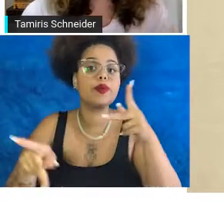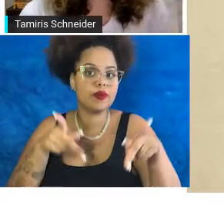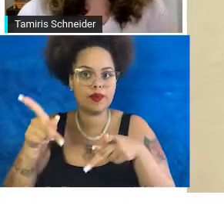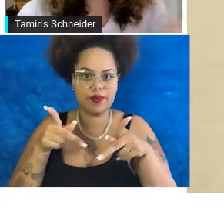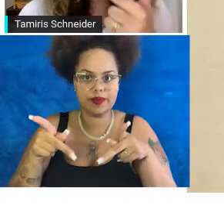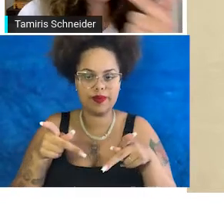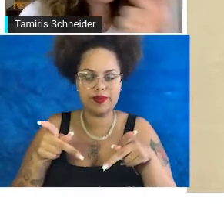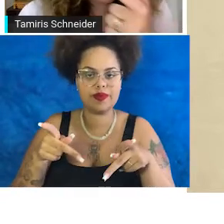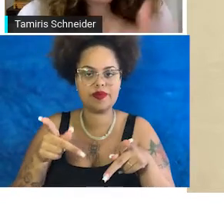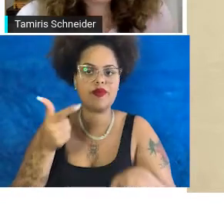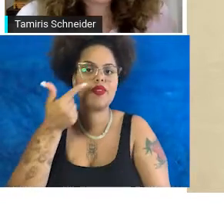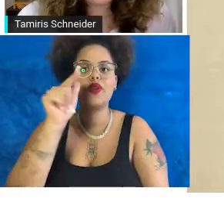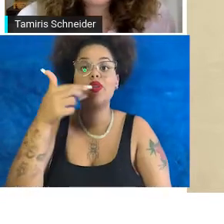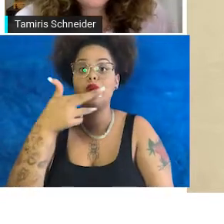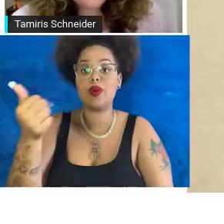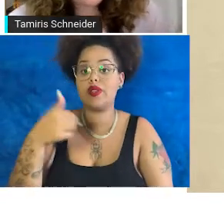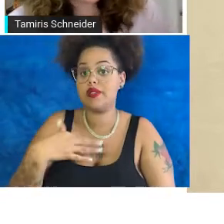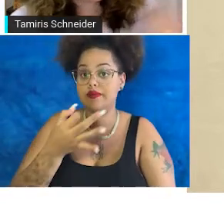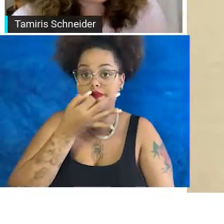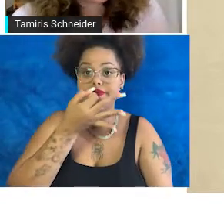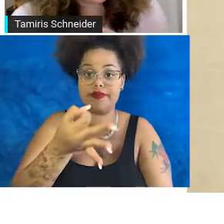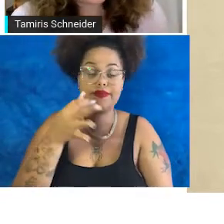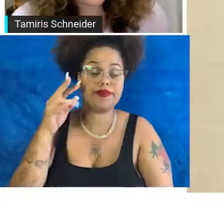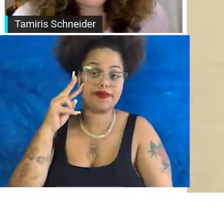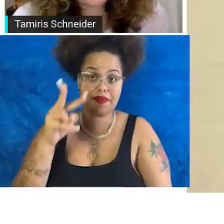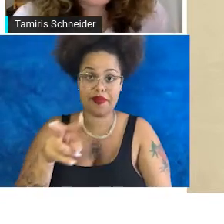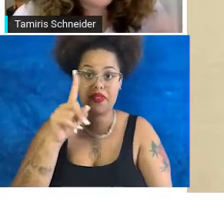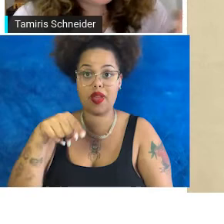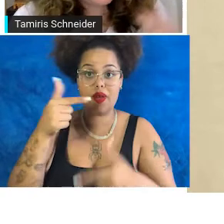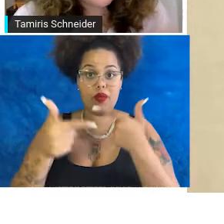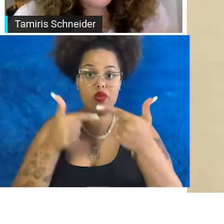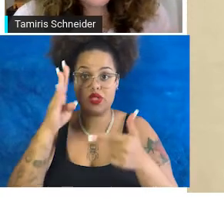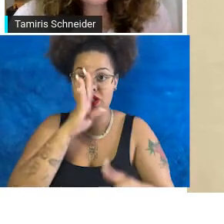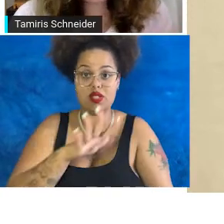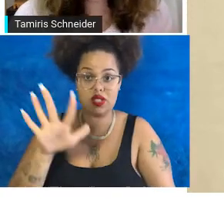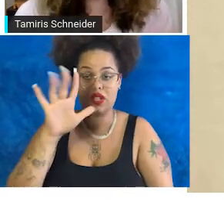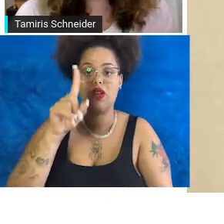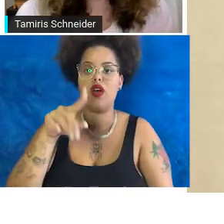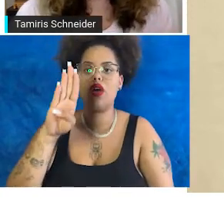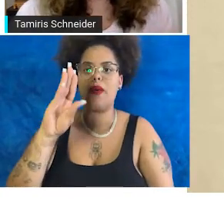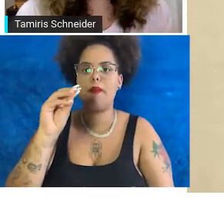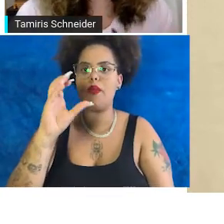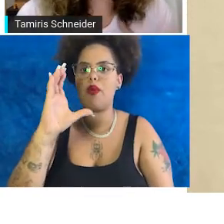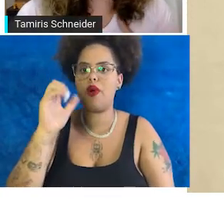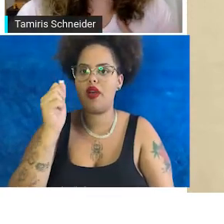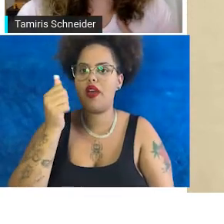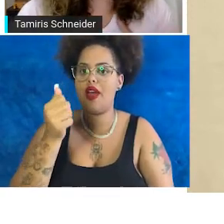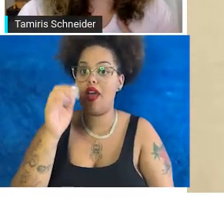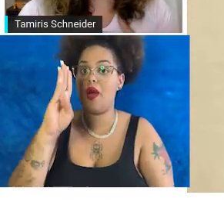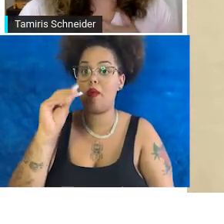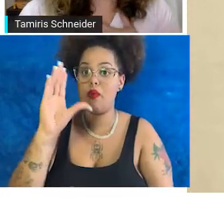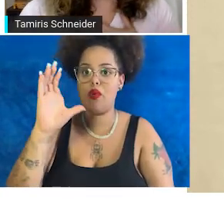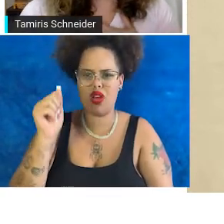forma. Outra coisa que eu indico também assistir, que é produção nacional, é o Boca a Boca. Eu não sei se está